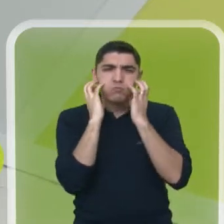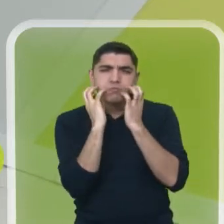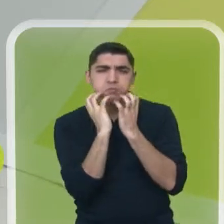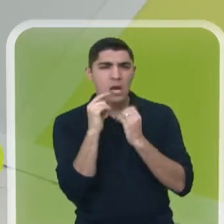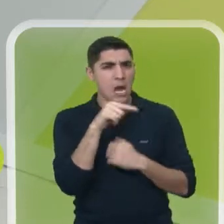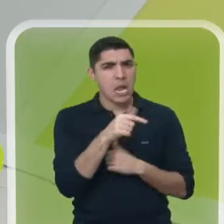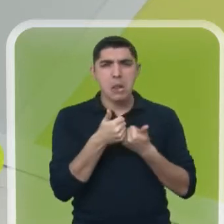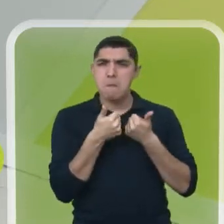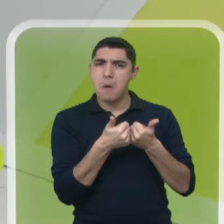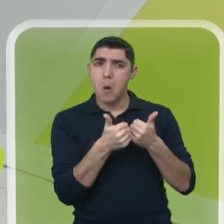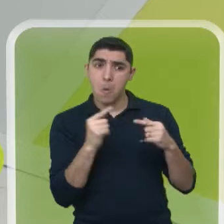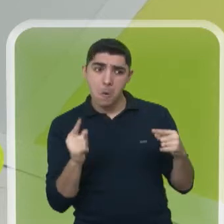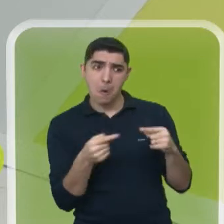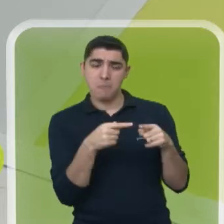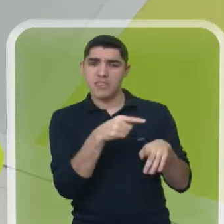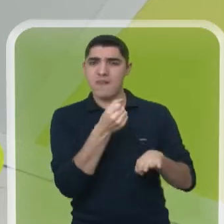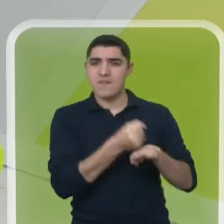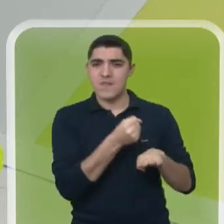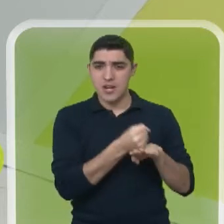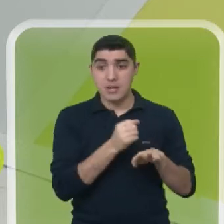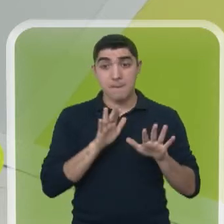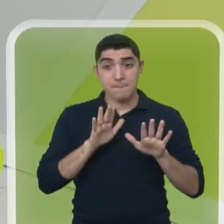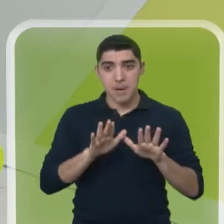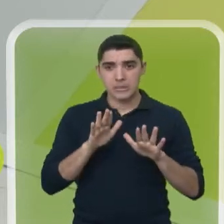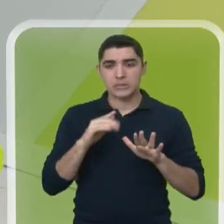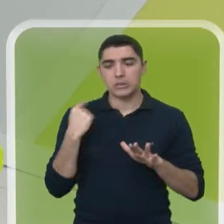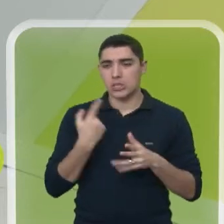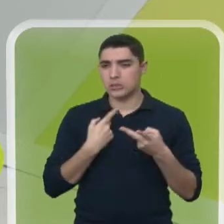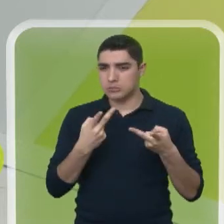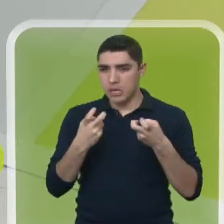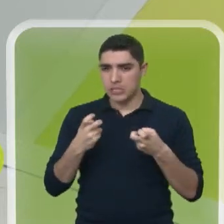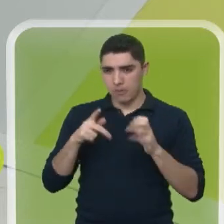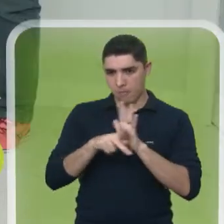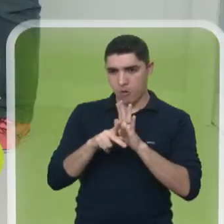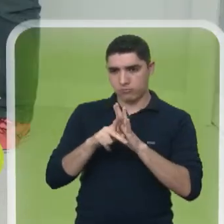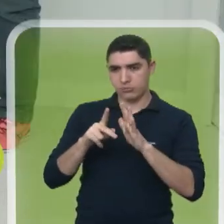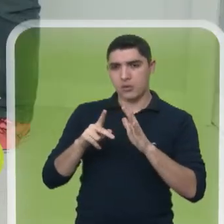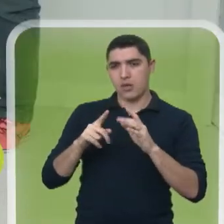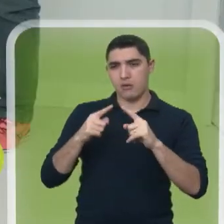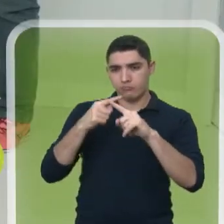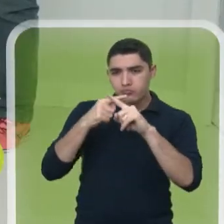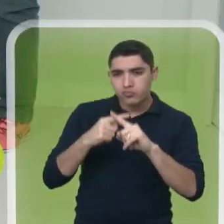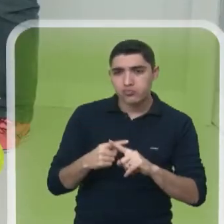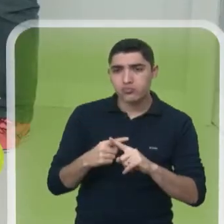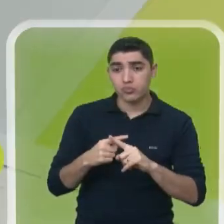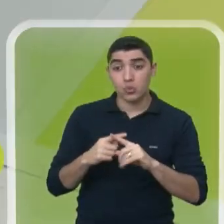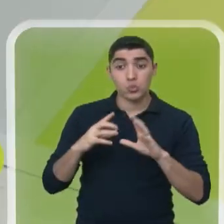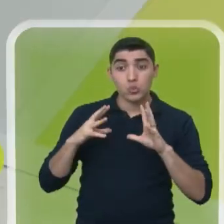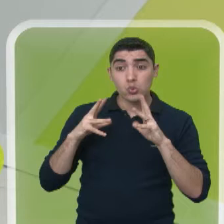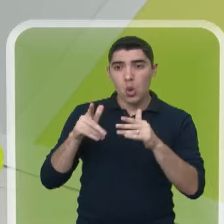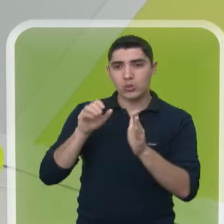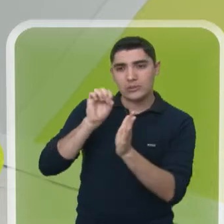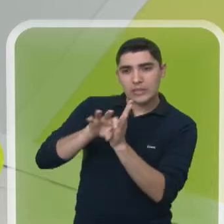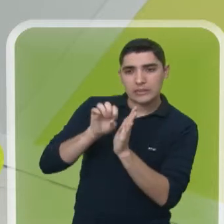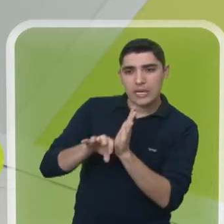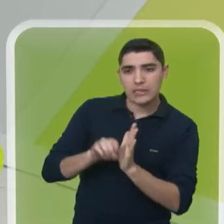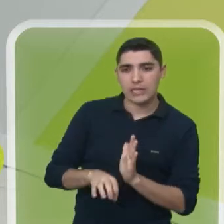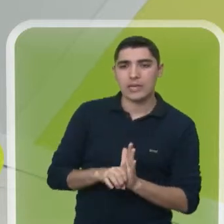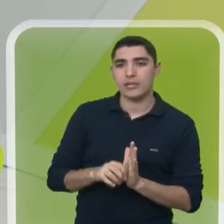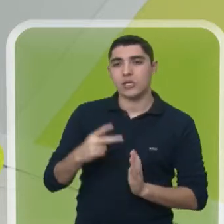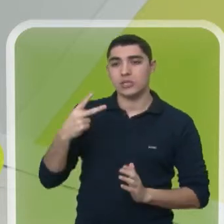nesse time de Franca. Agora, pelo que eu vi, a gente vai ver já a tabela, os resultados dos jogos 2. Todo mundo foi eliminado já no segundo